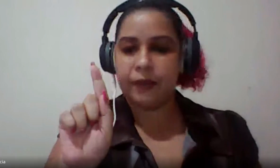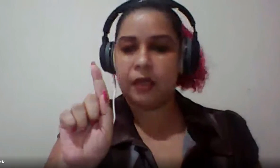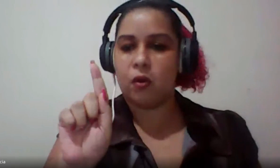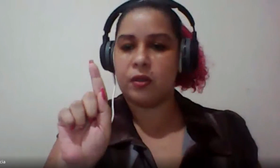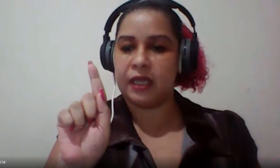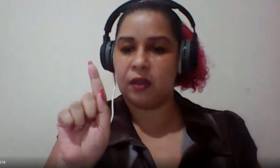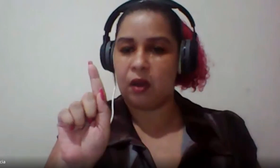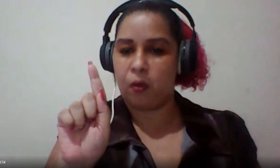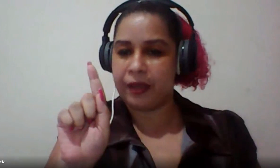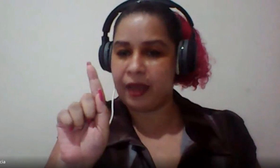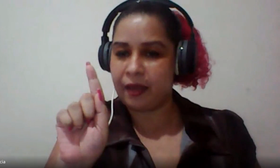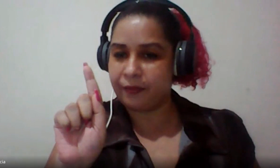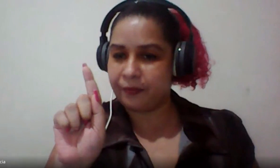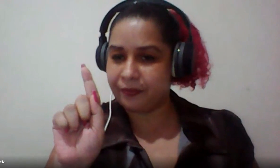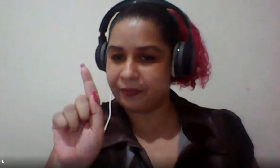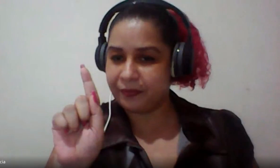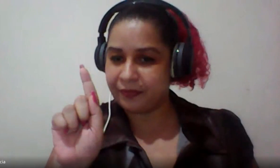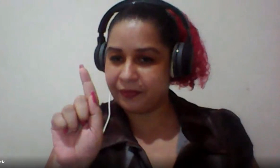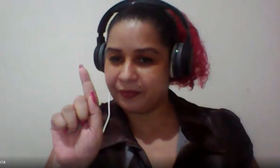Ok? Estão conseguindo acompanhar?